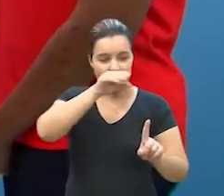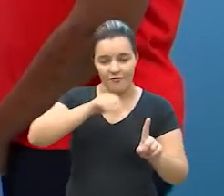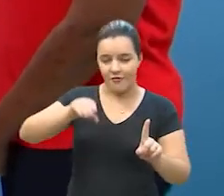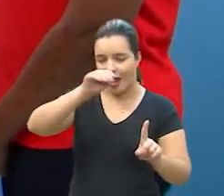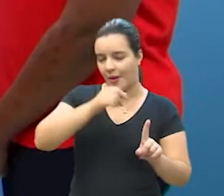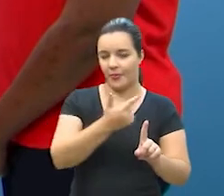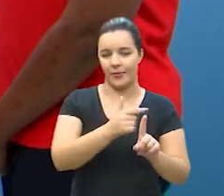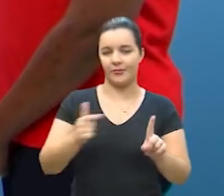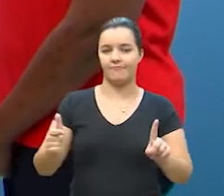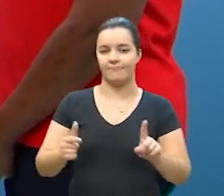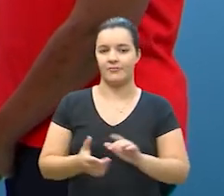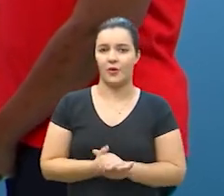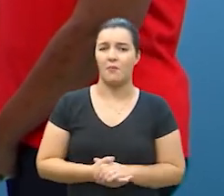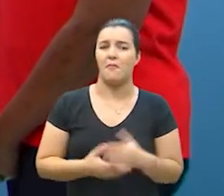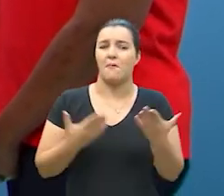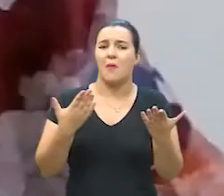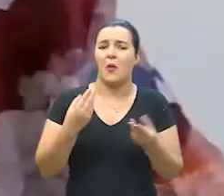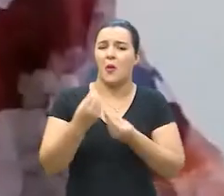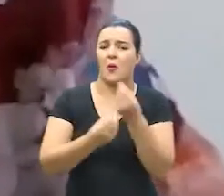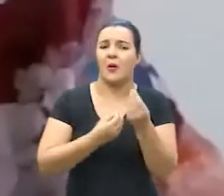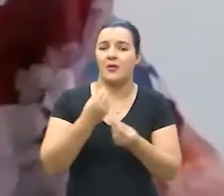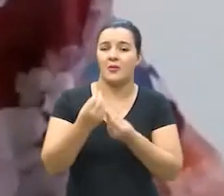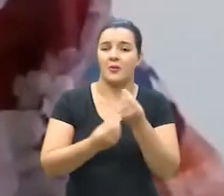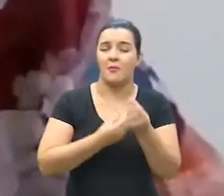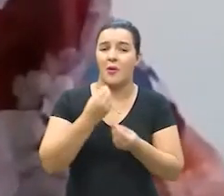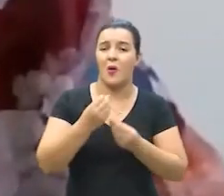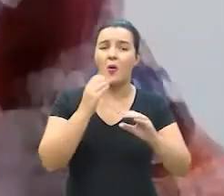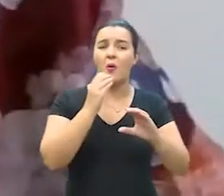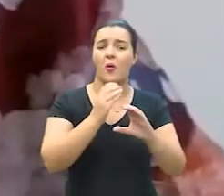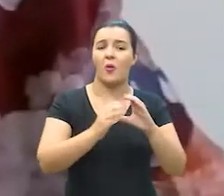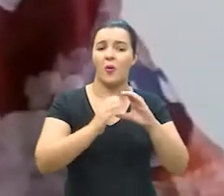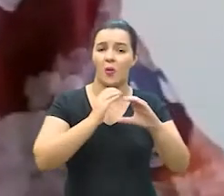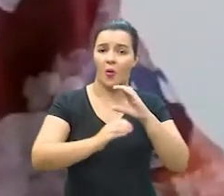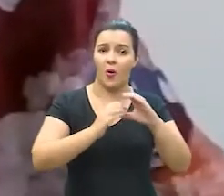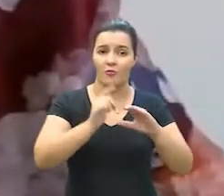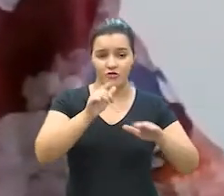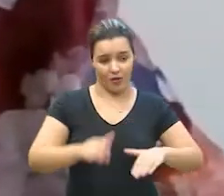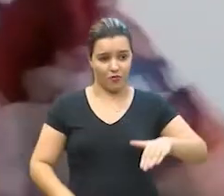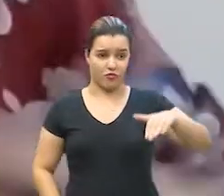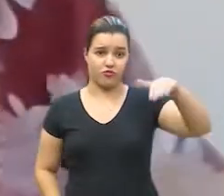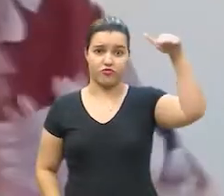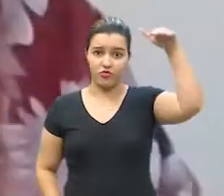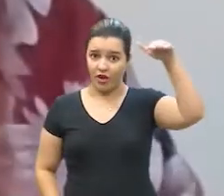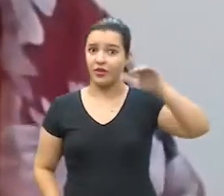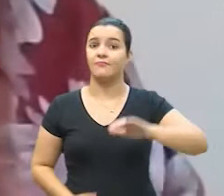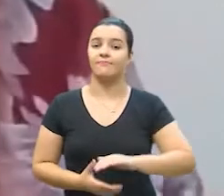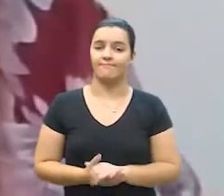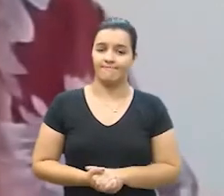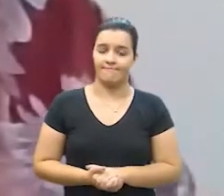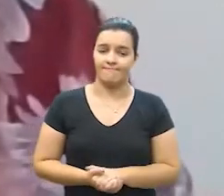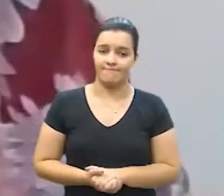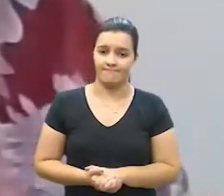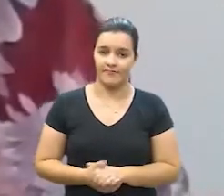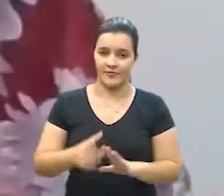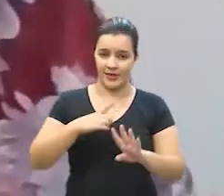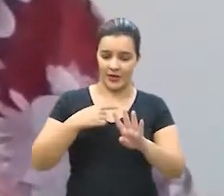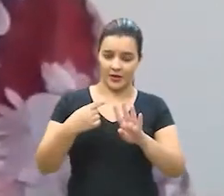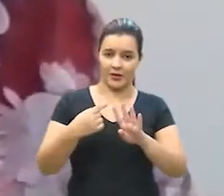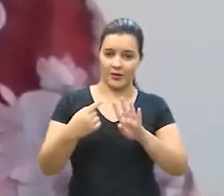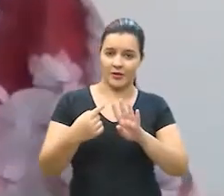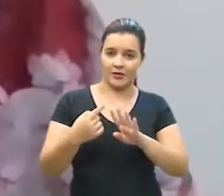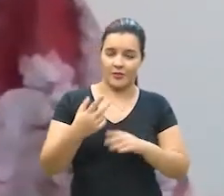Não verbalizam. Mas aí como que... não verbalizam nada, já são adultos, né? A gente tem